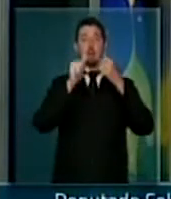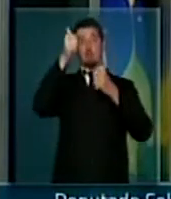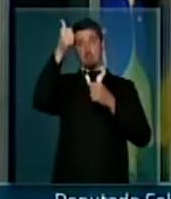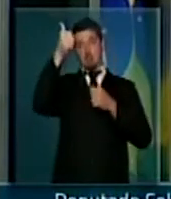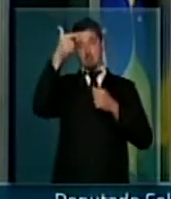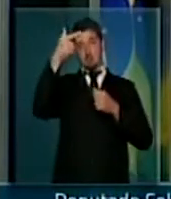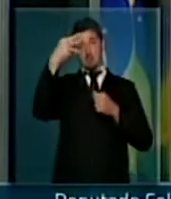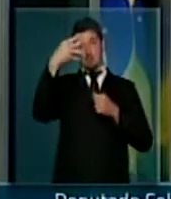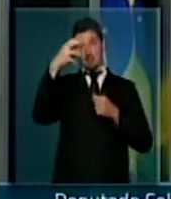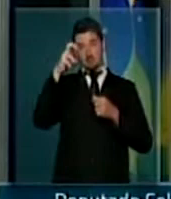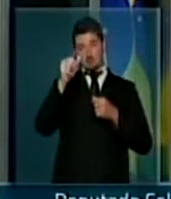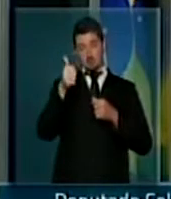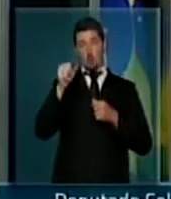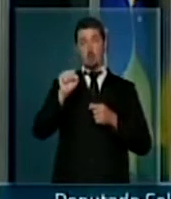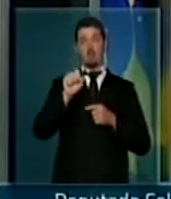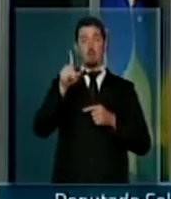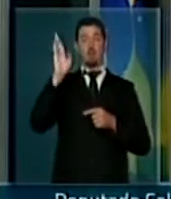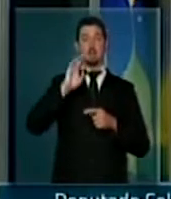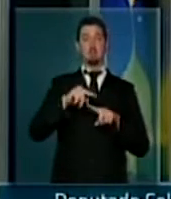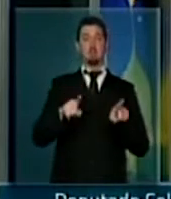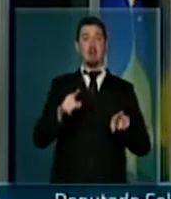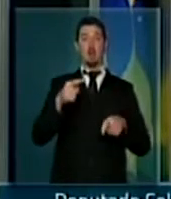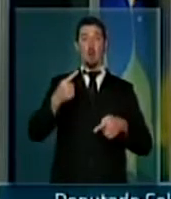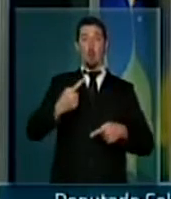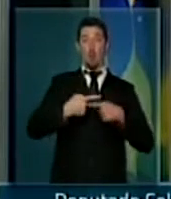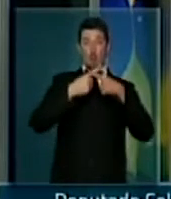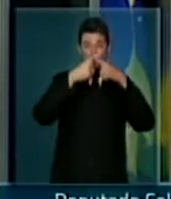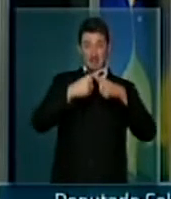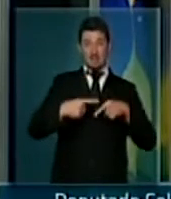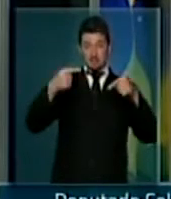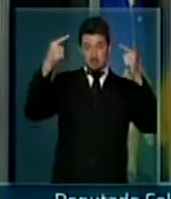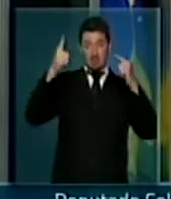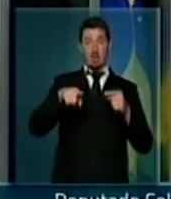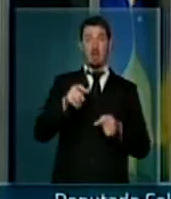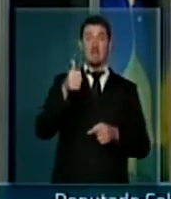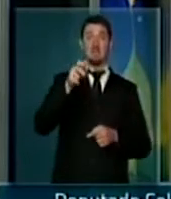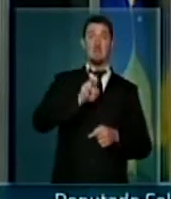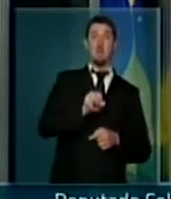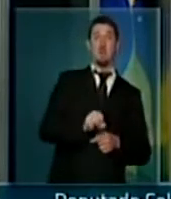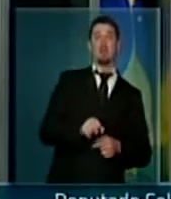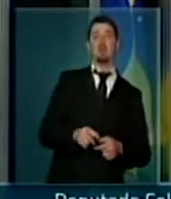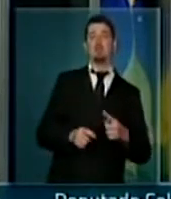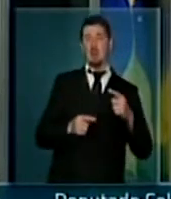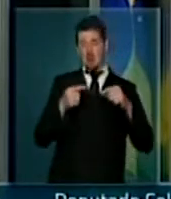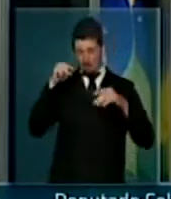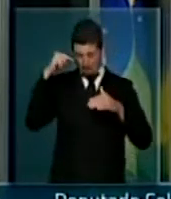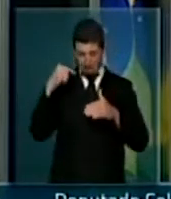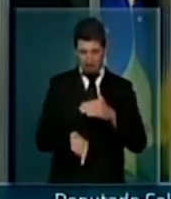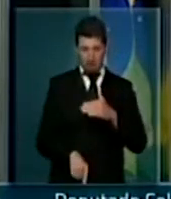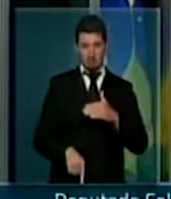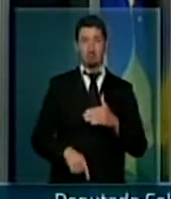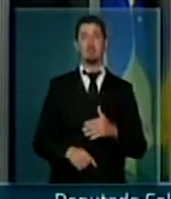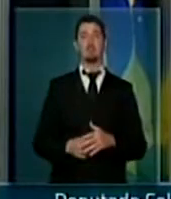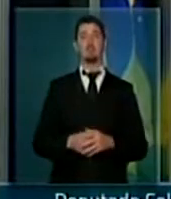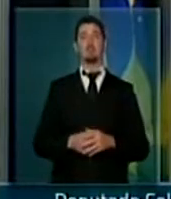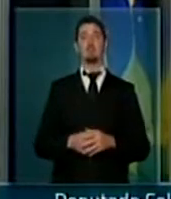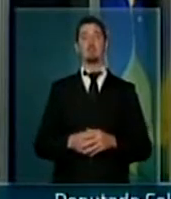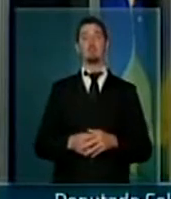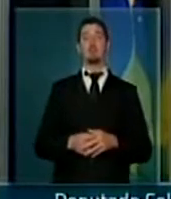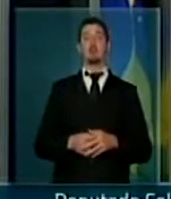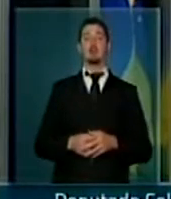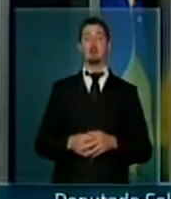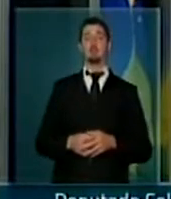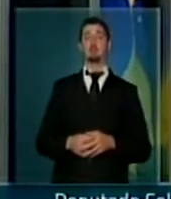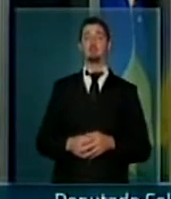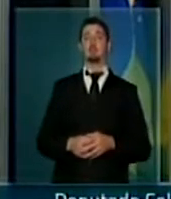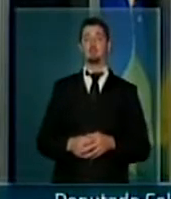Distribuída em 12 páginas, a reportagem vale a leitura para compreender cada ponto evidenciado,